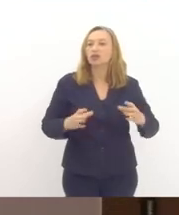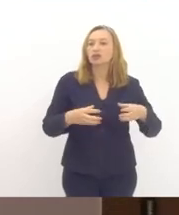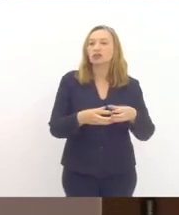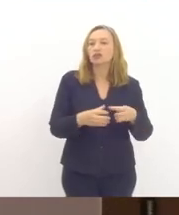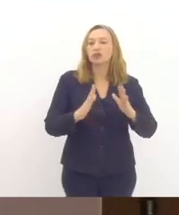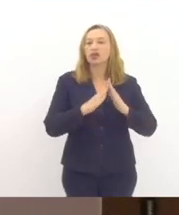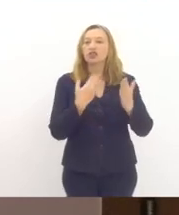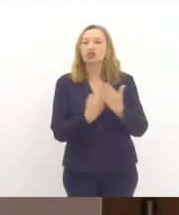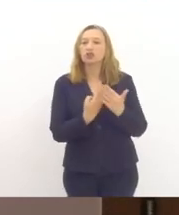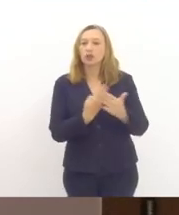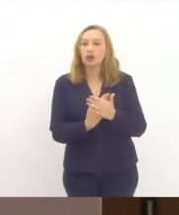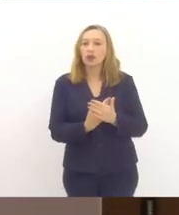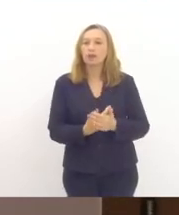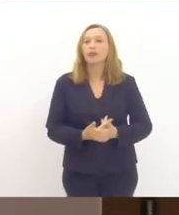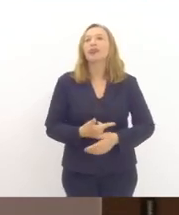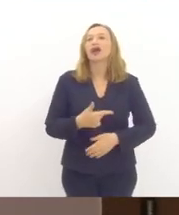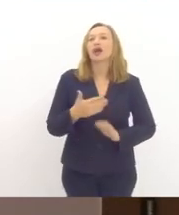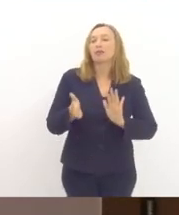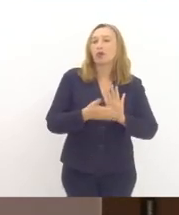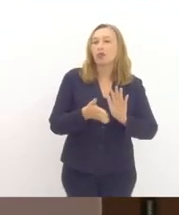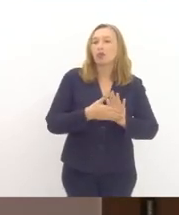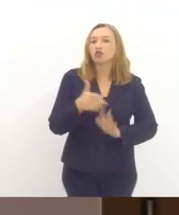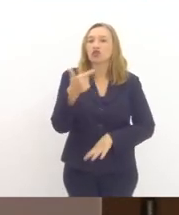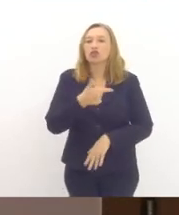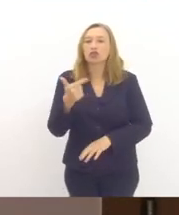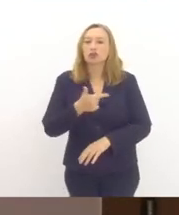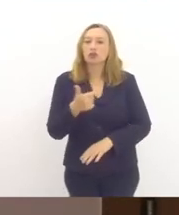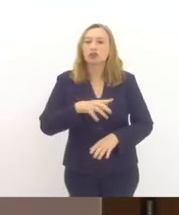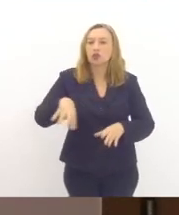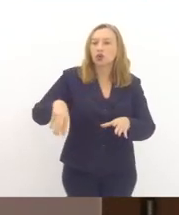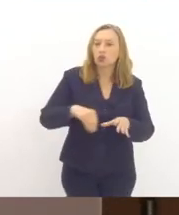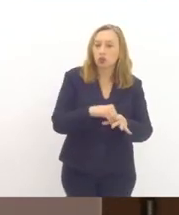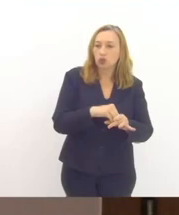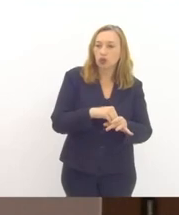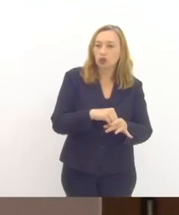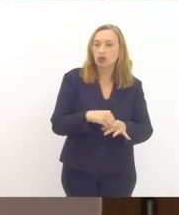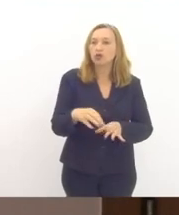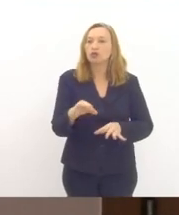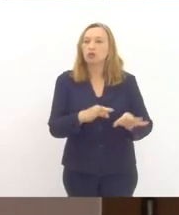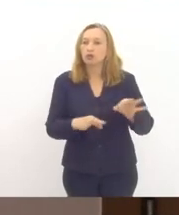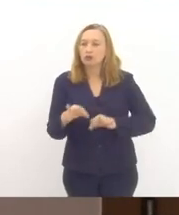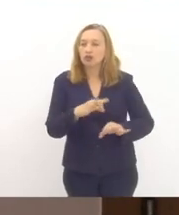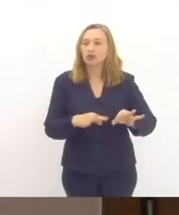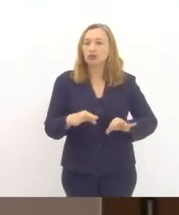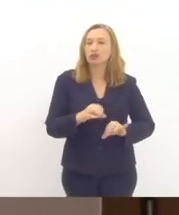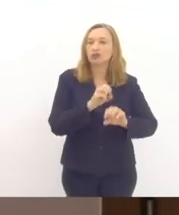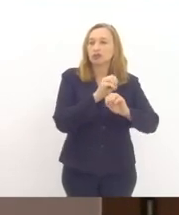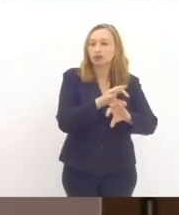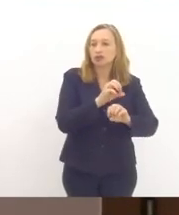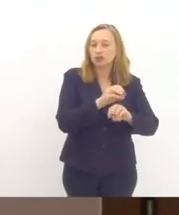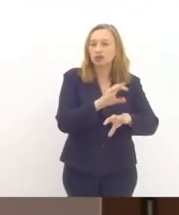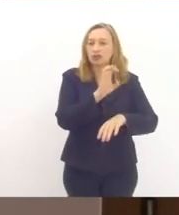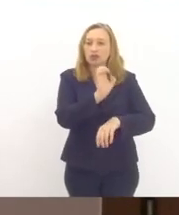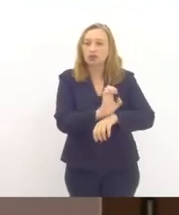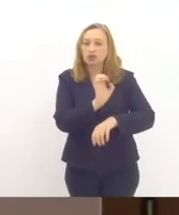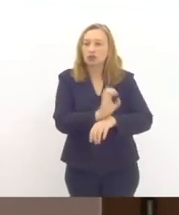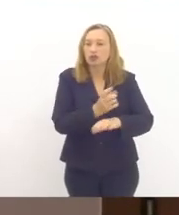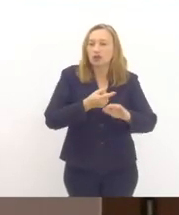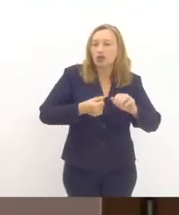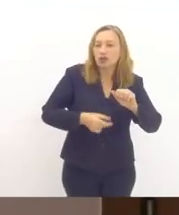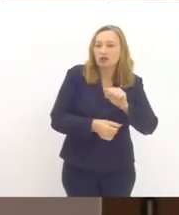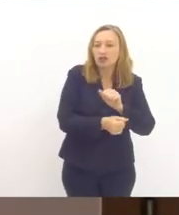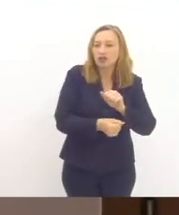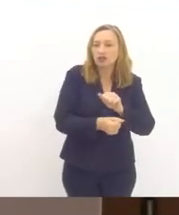escolar. A segunda proposta é que se possa incluir no Plano Estadual de Educação o investimento em uma